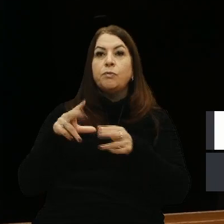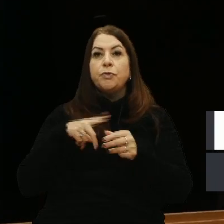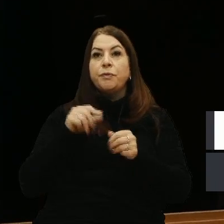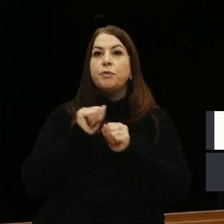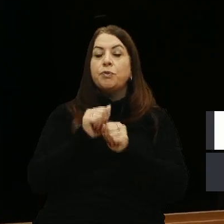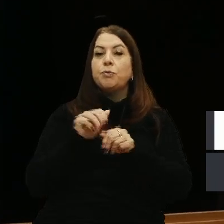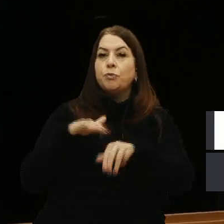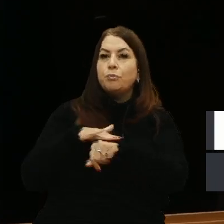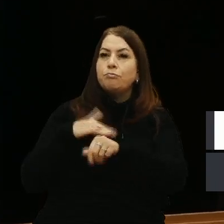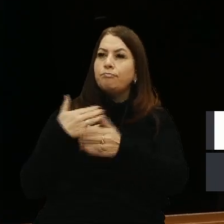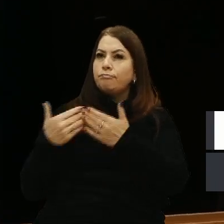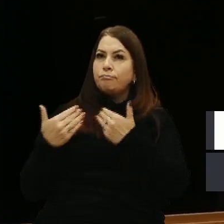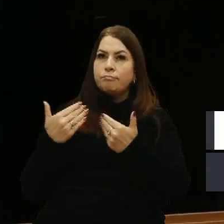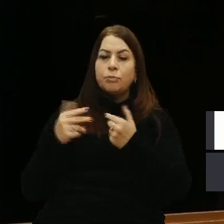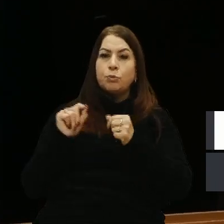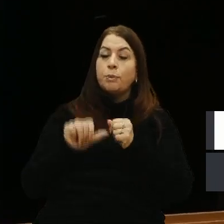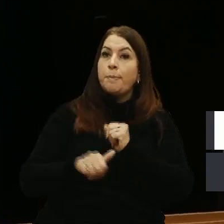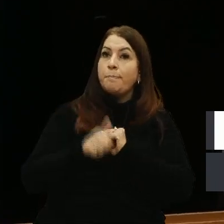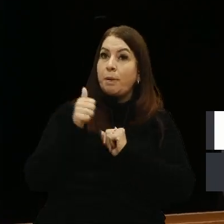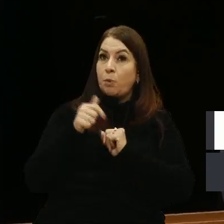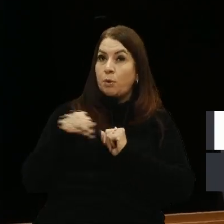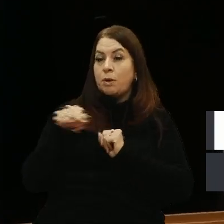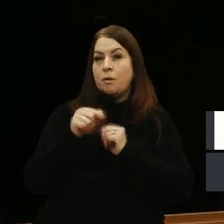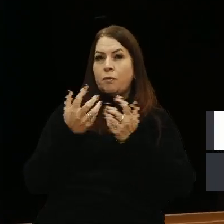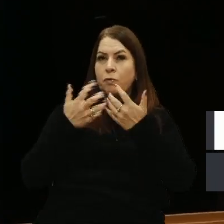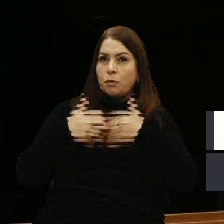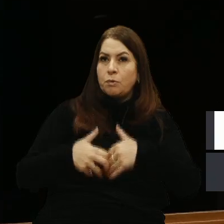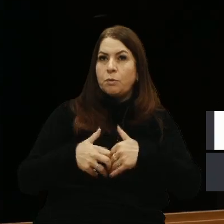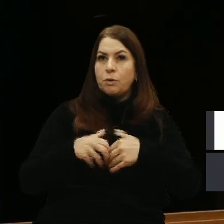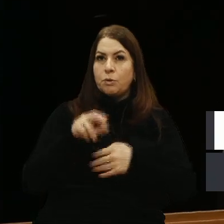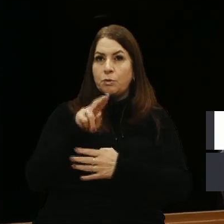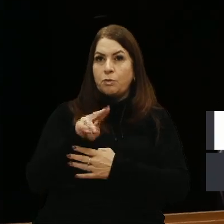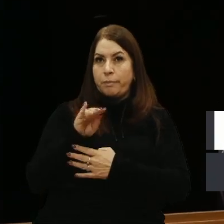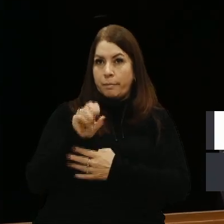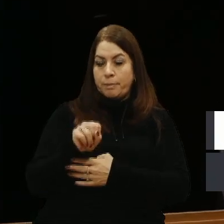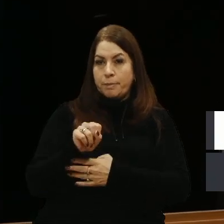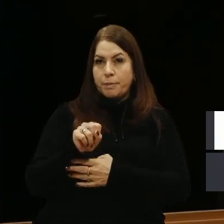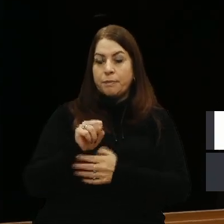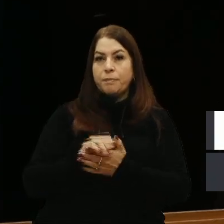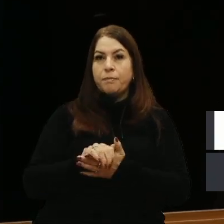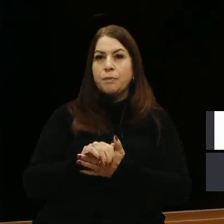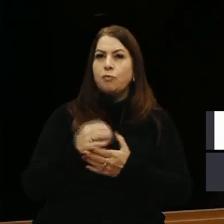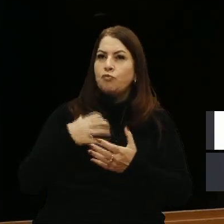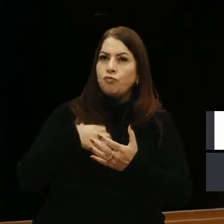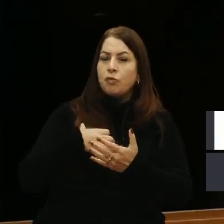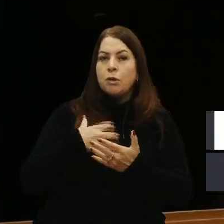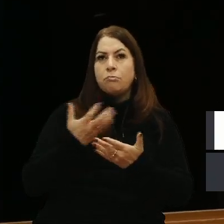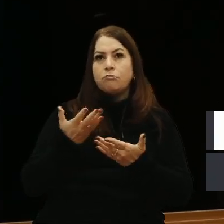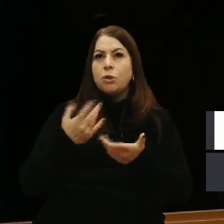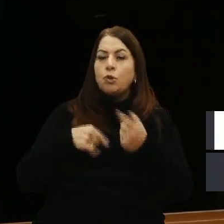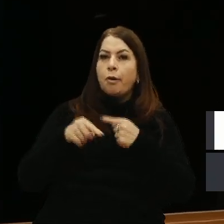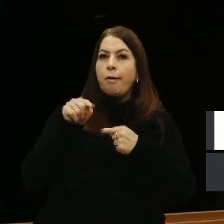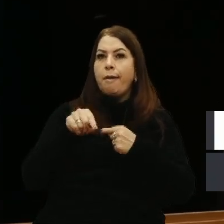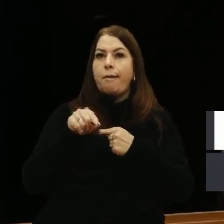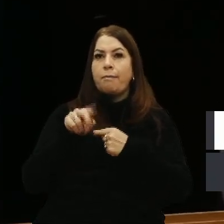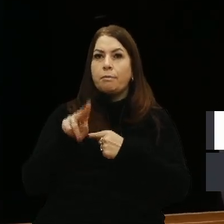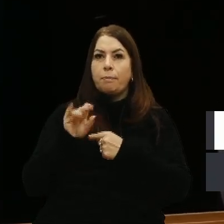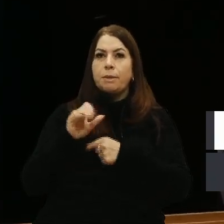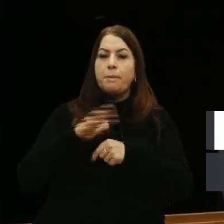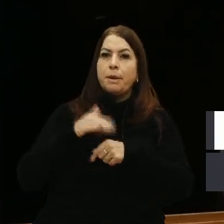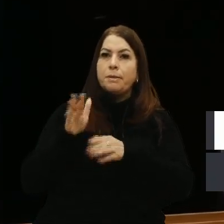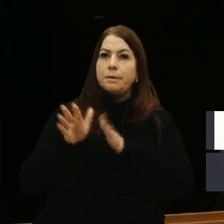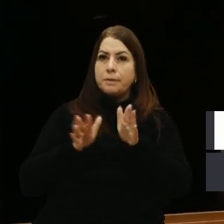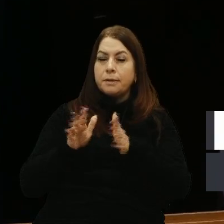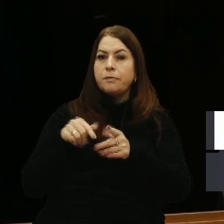estiveram conversando sobre melhorias, no funcionamento da nossa UBS, formas de tornar a unidade básica mais